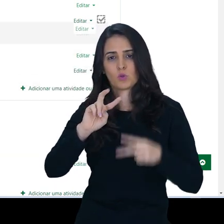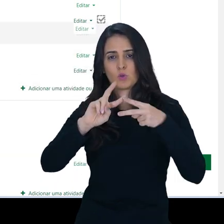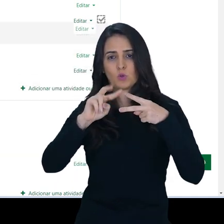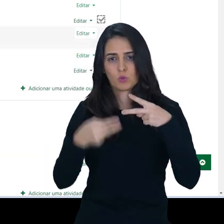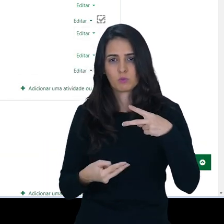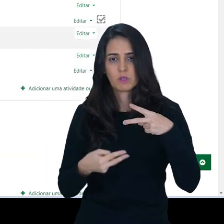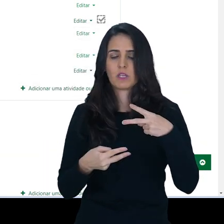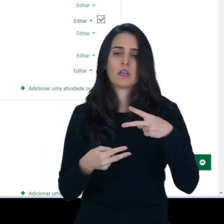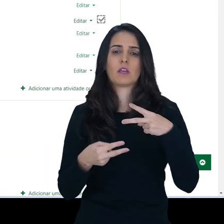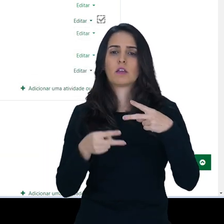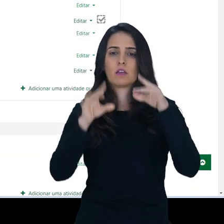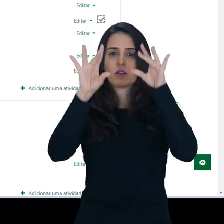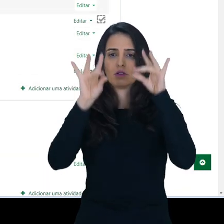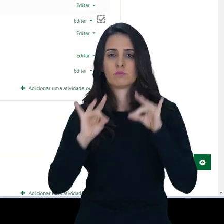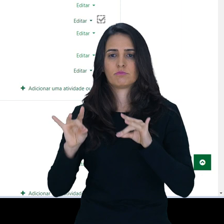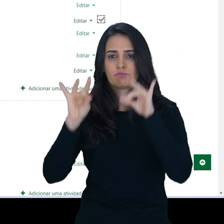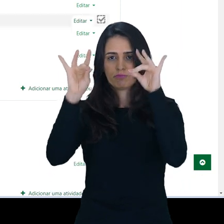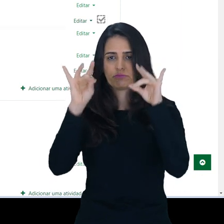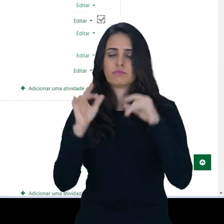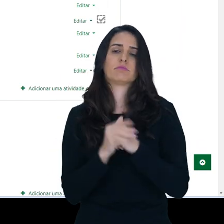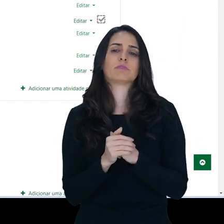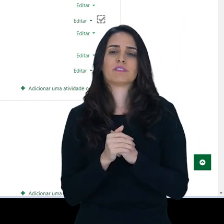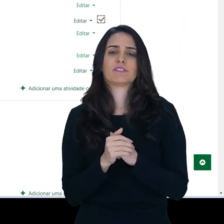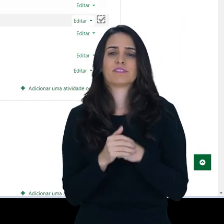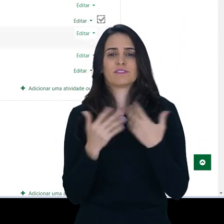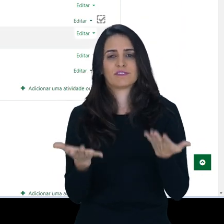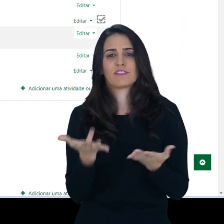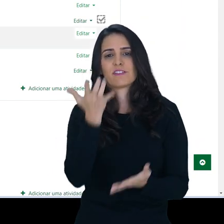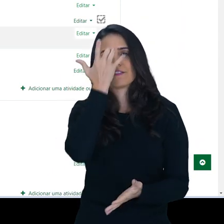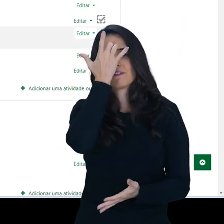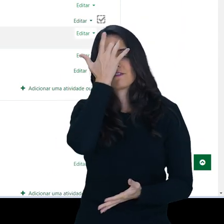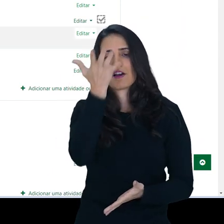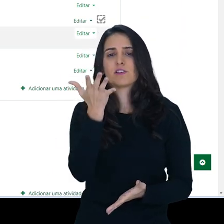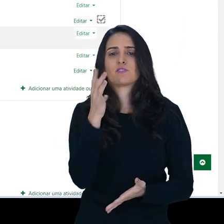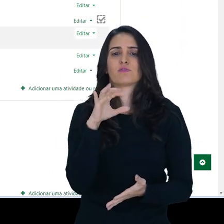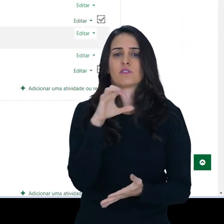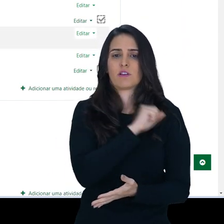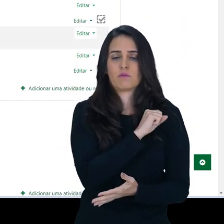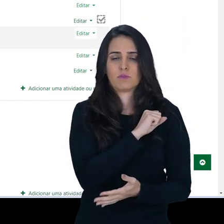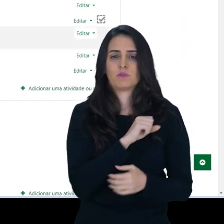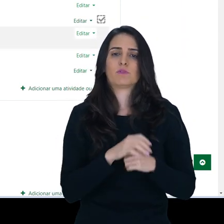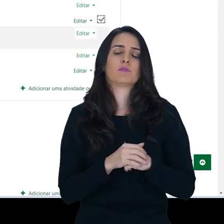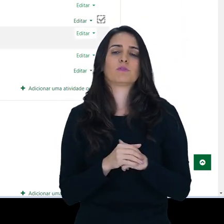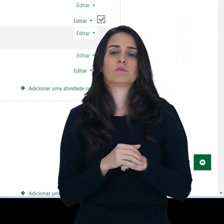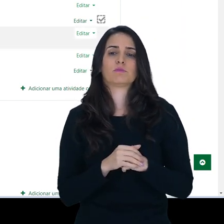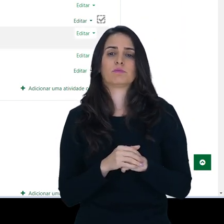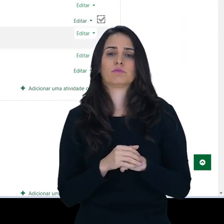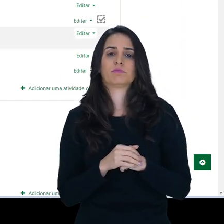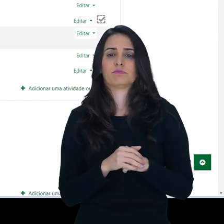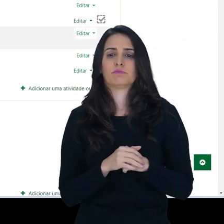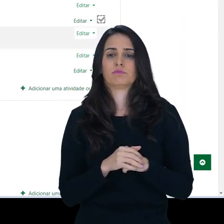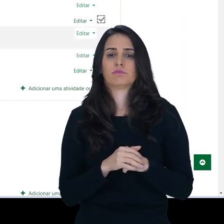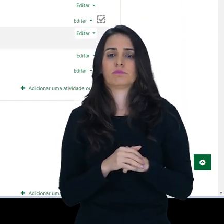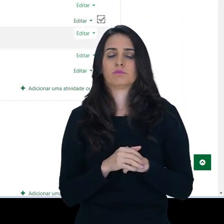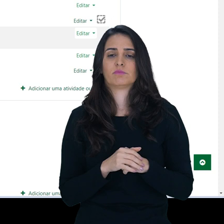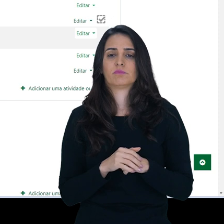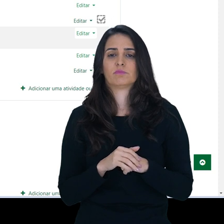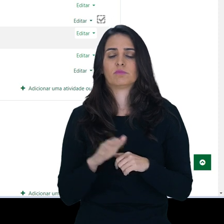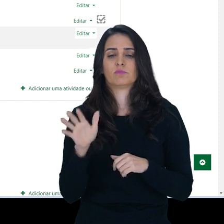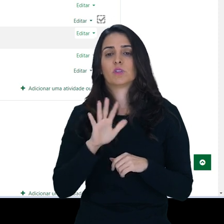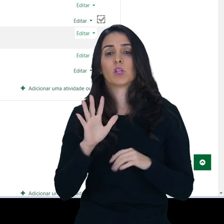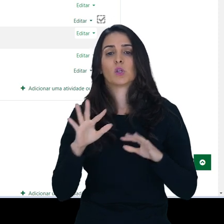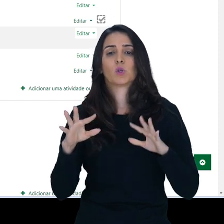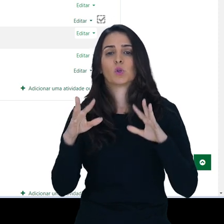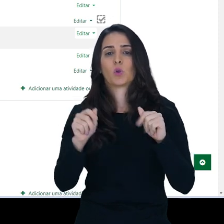movendo ele. Então vejam que fica muito mais prático e mais rápido do que se eu fosse, então,